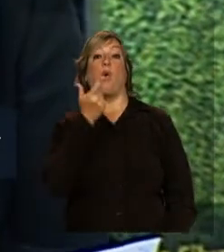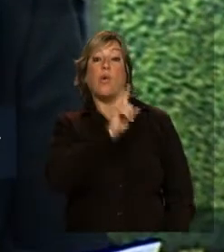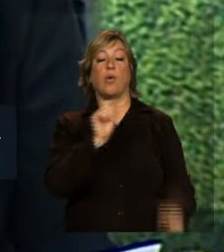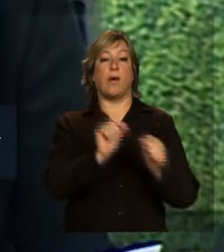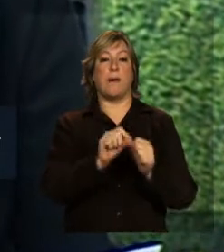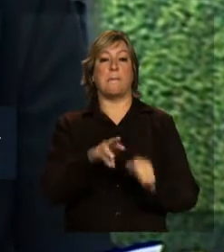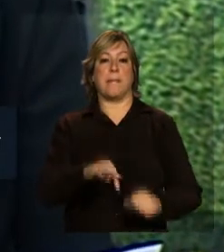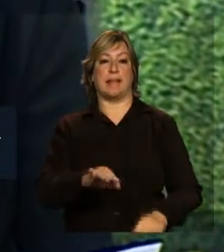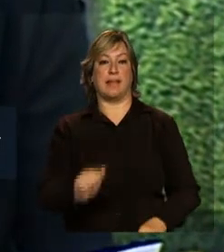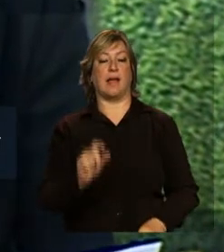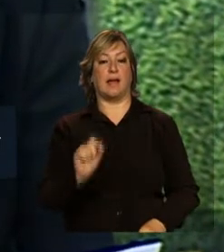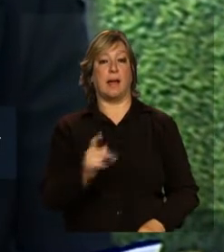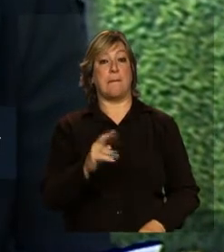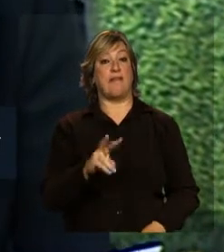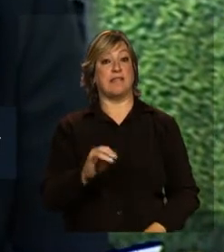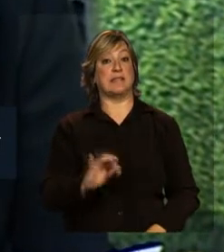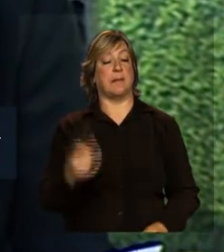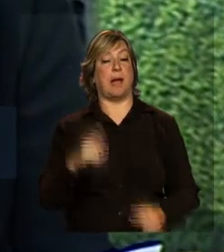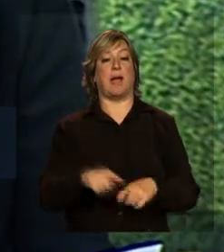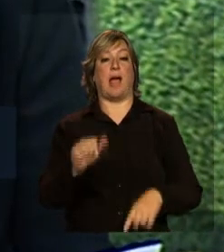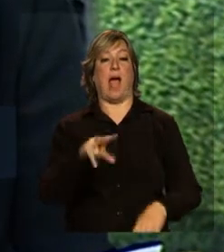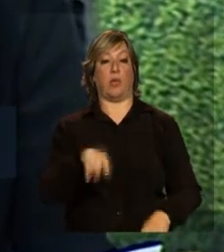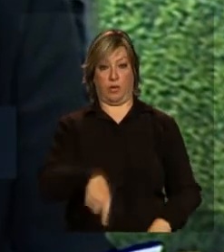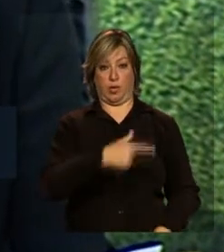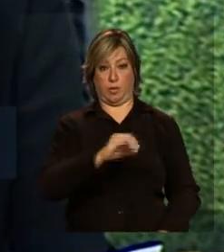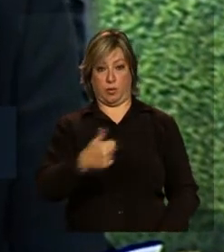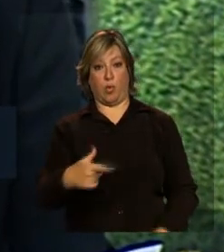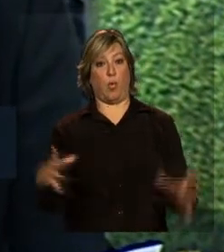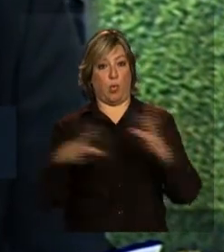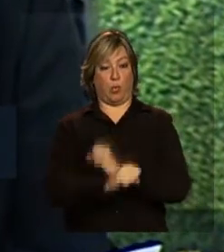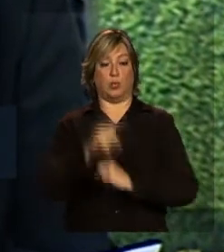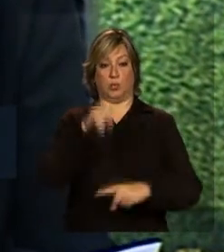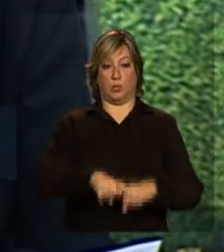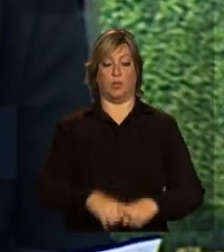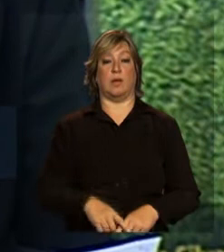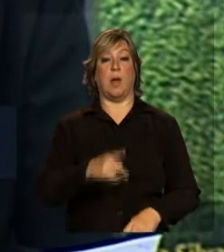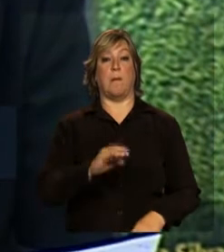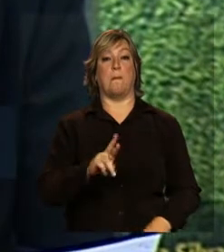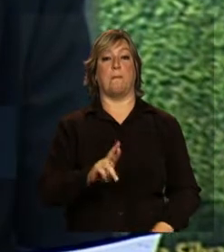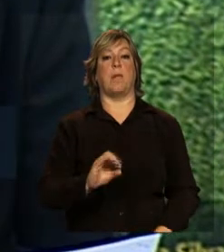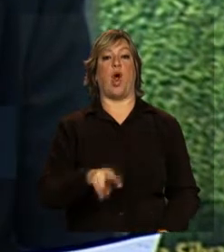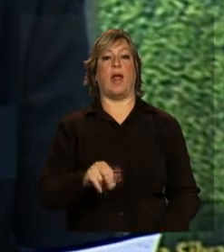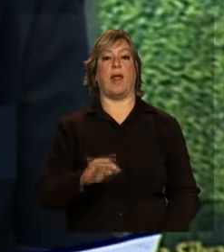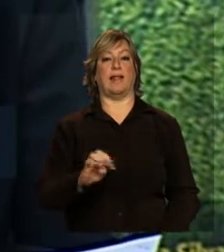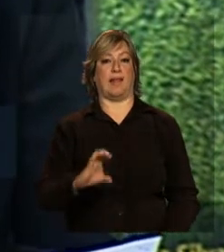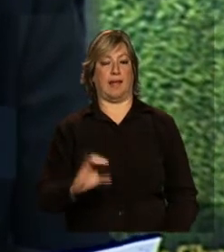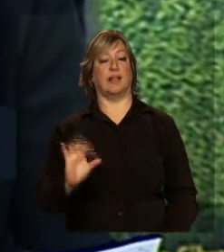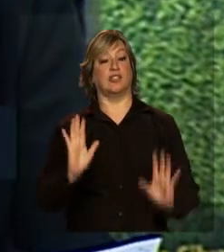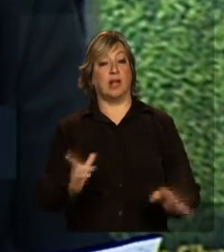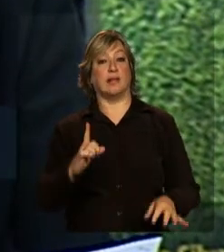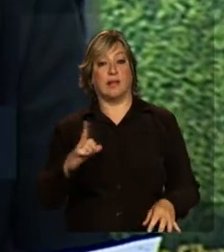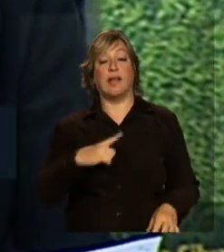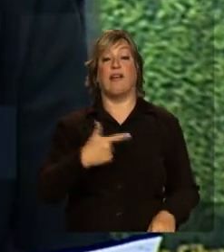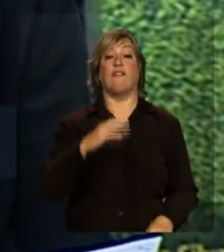a meta prevista para o ano de 2012 como um todo. O Pronatec já assegura